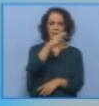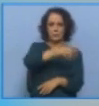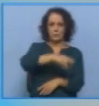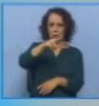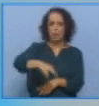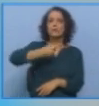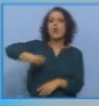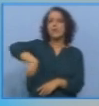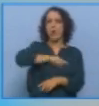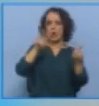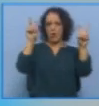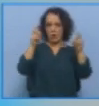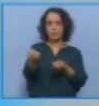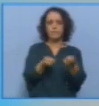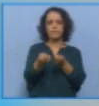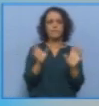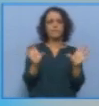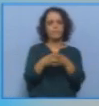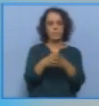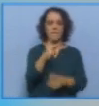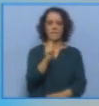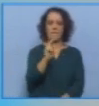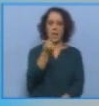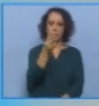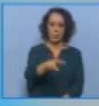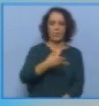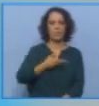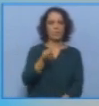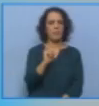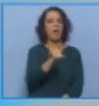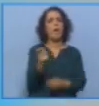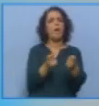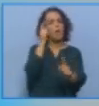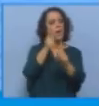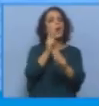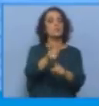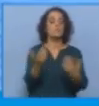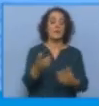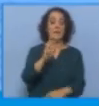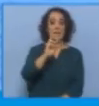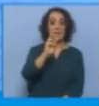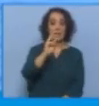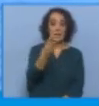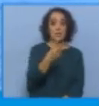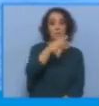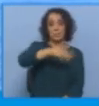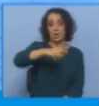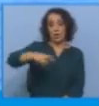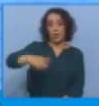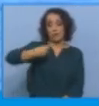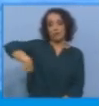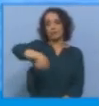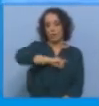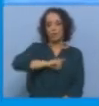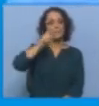de nós, promovido pela Comunidade Verbum-Dei. O que é que vai acontecer? Então, o 3 milhões de nós é muito esse querer